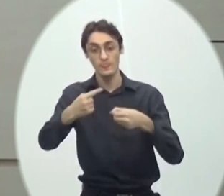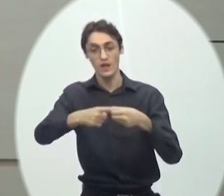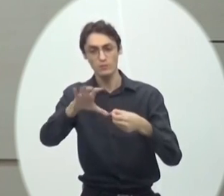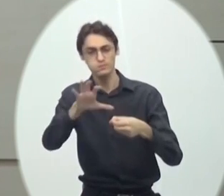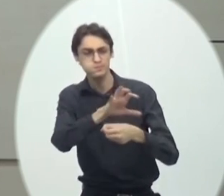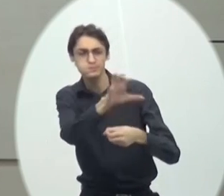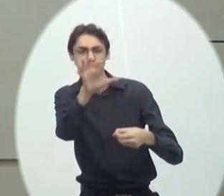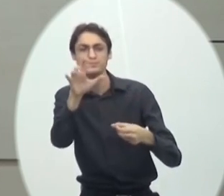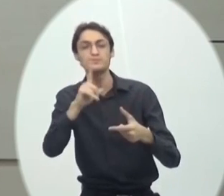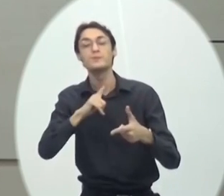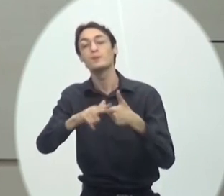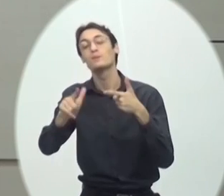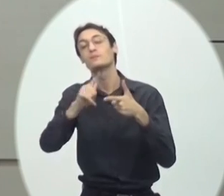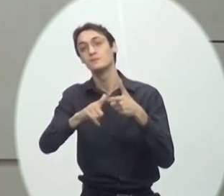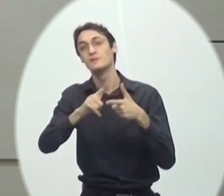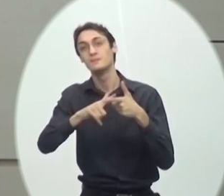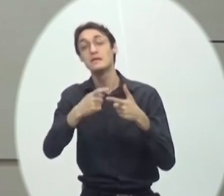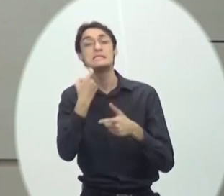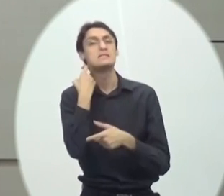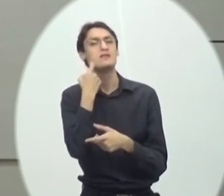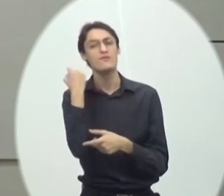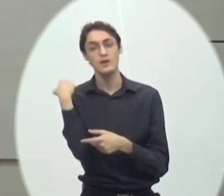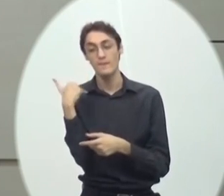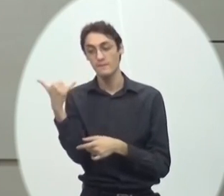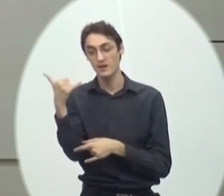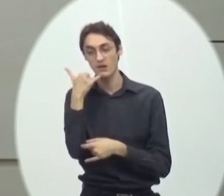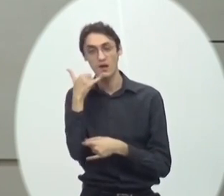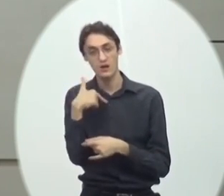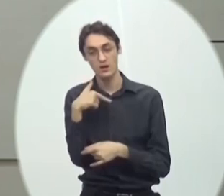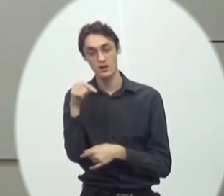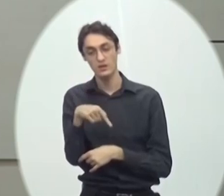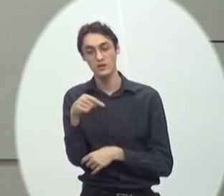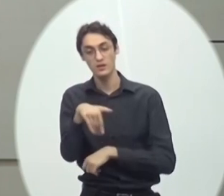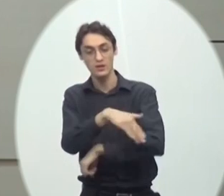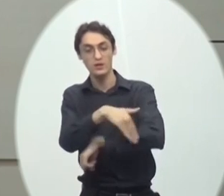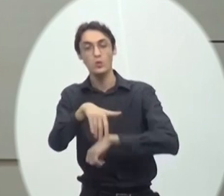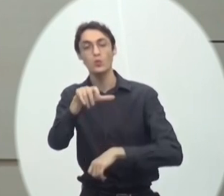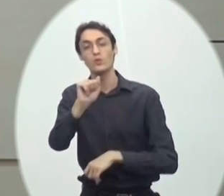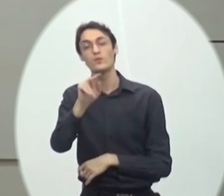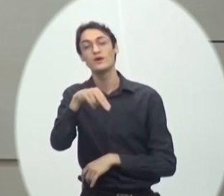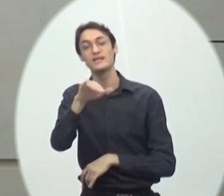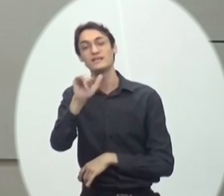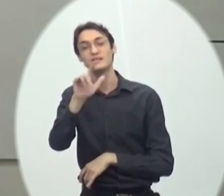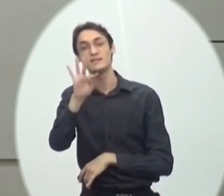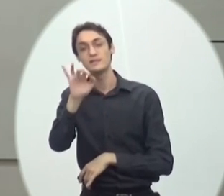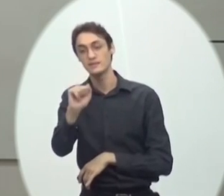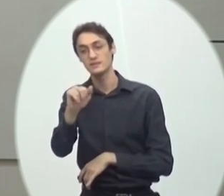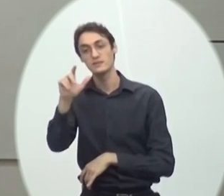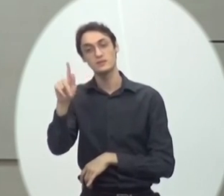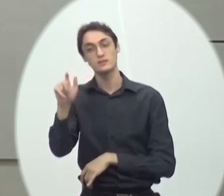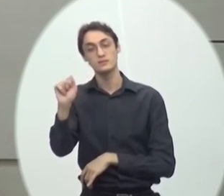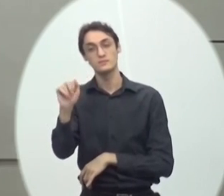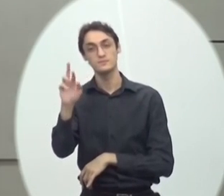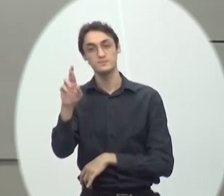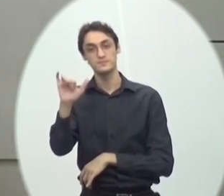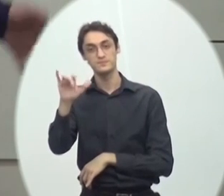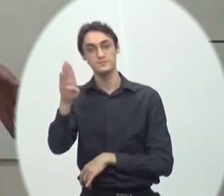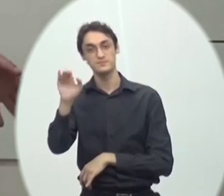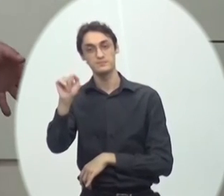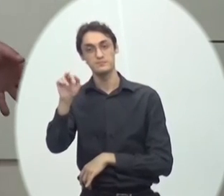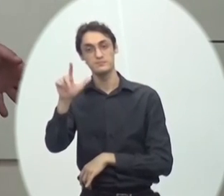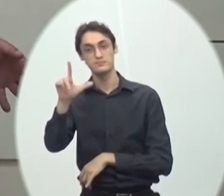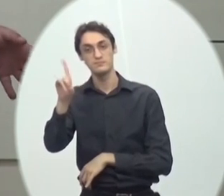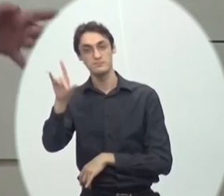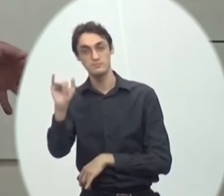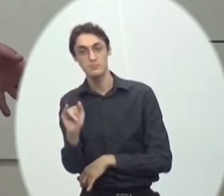problema. Ontem, na sexta-feira, me ligaram aqui no Anitta Garibaldi, que o poste atorou, eles ligaram lá, vieram e